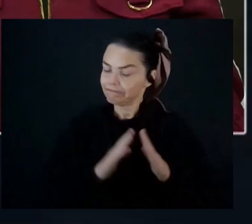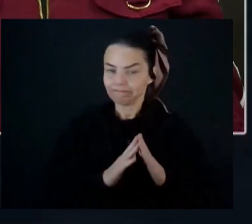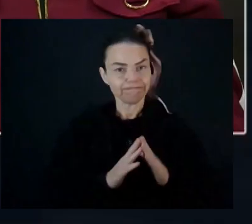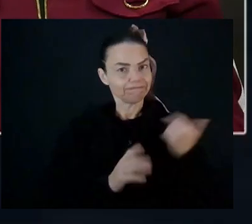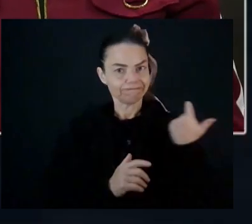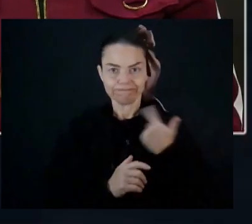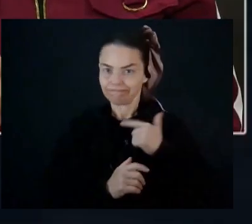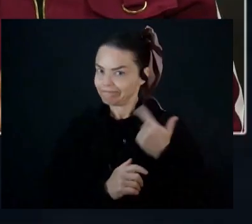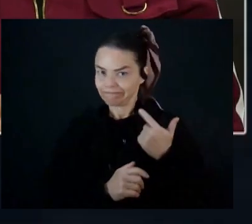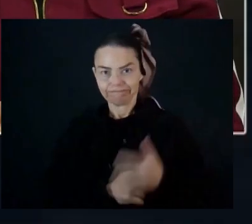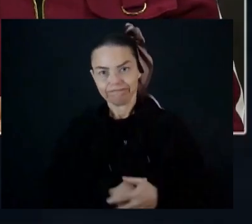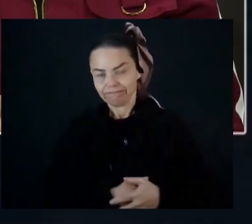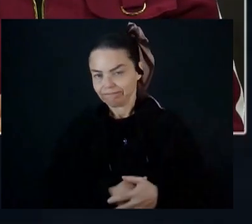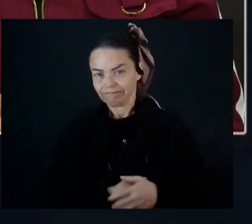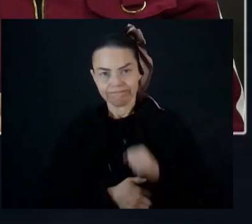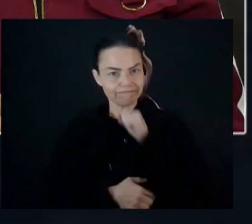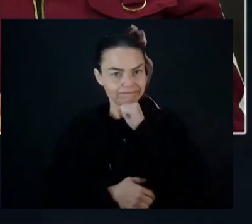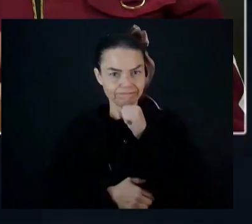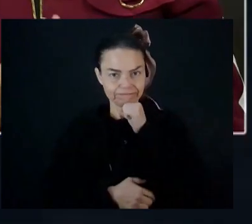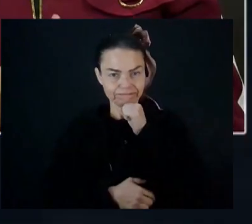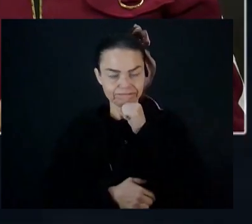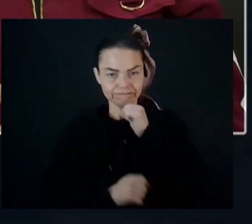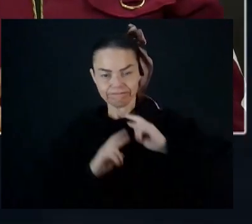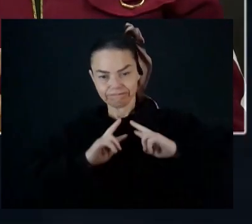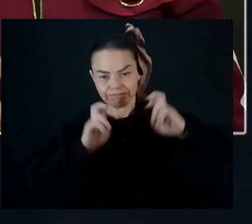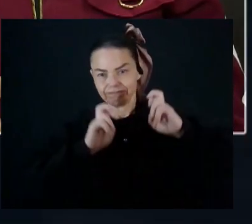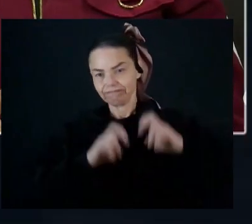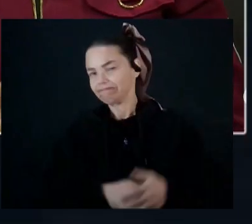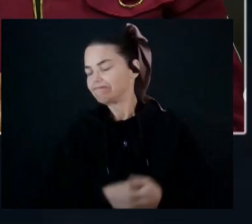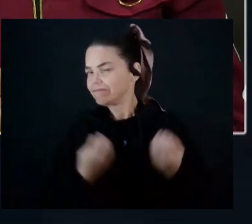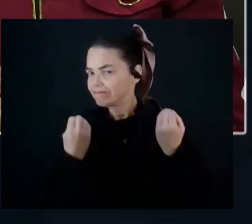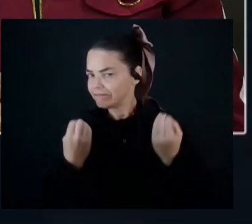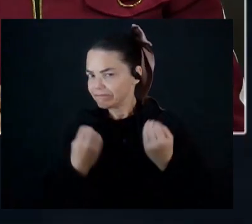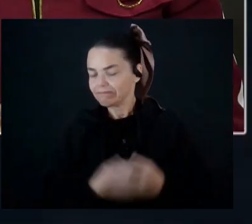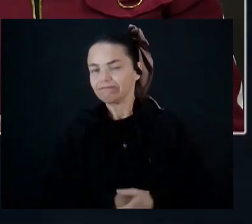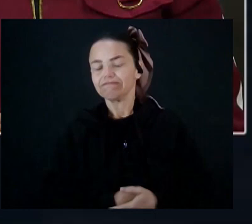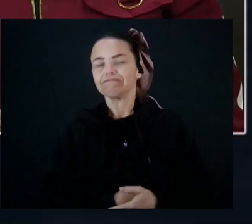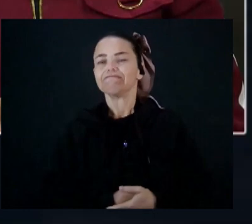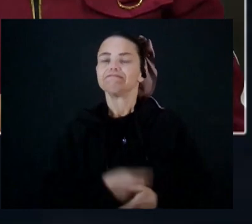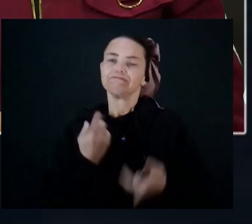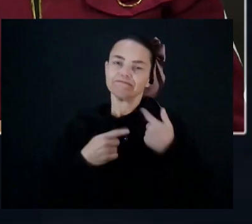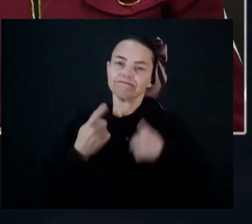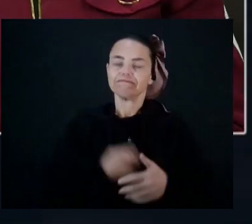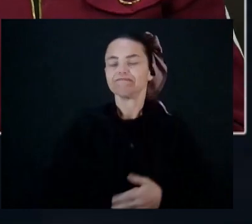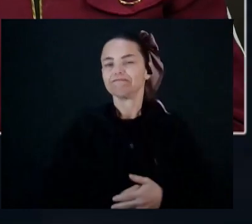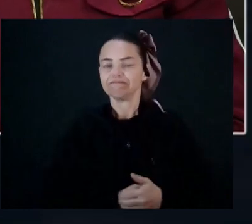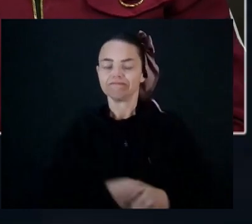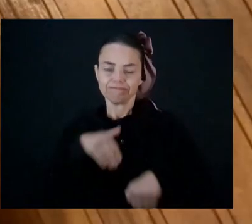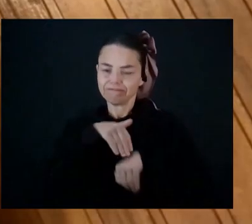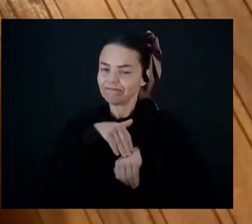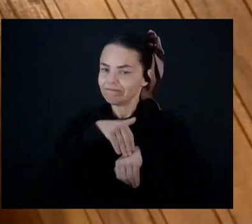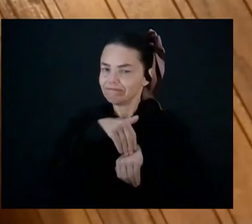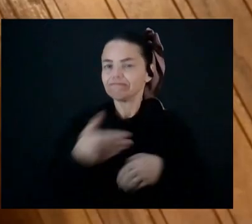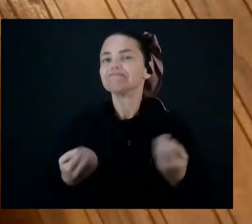ainda não conseguiu ser vista. Como é que ela faz para lidar com essa culpa?